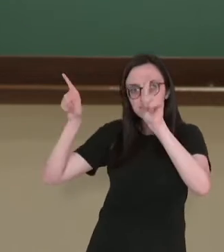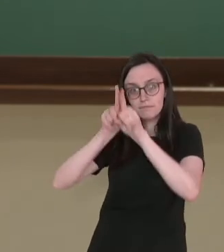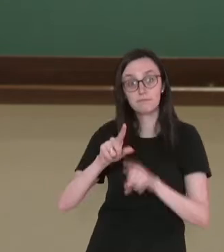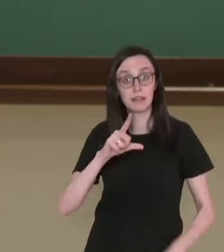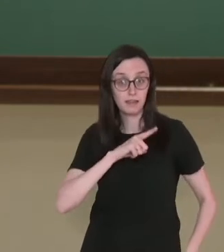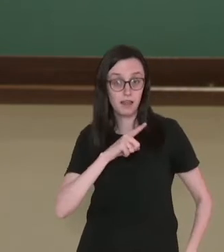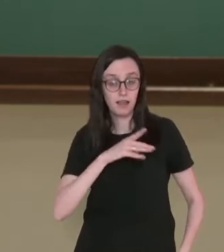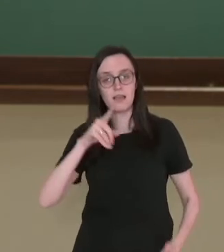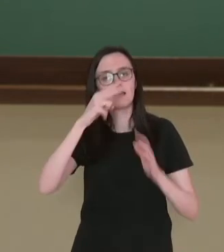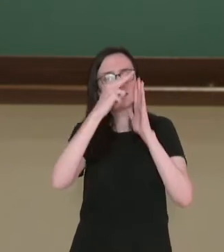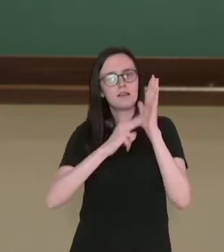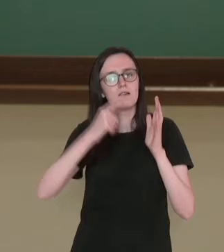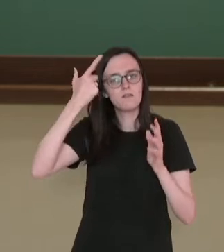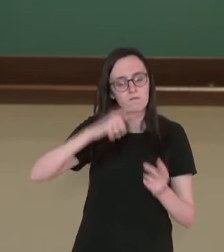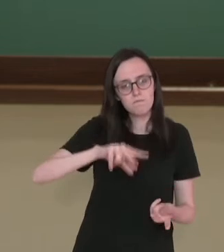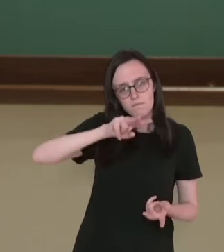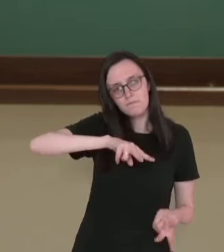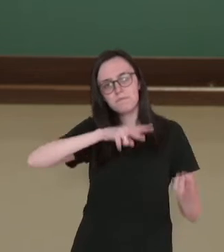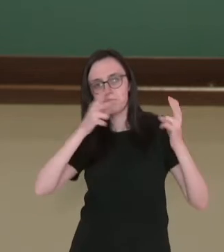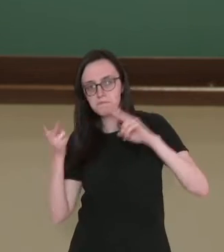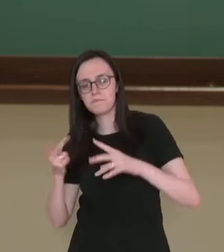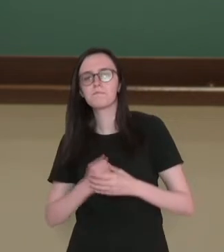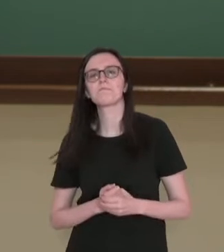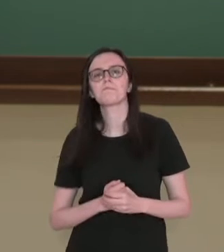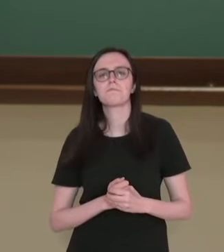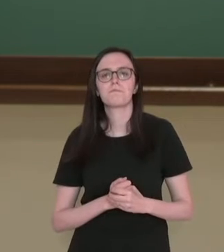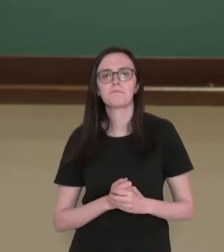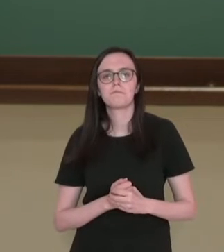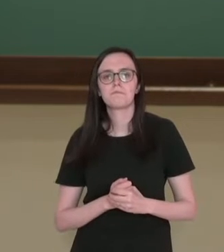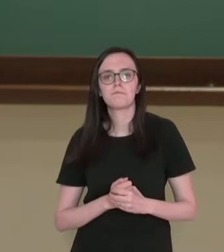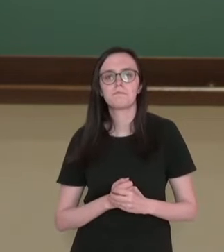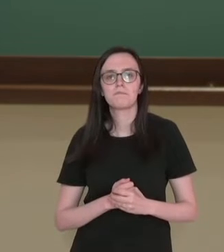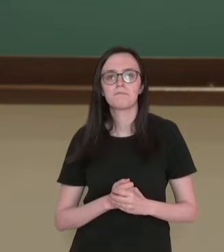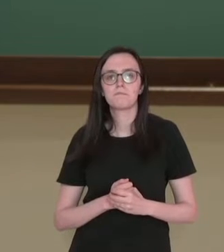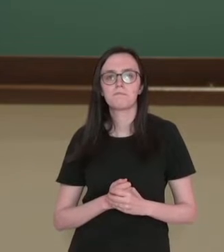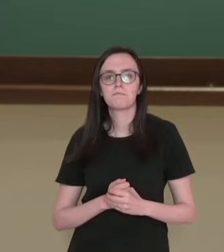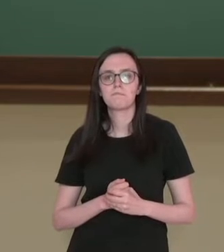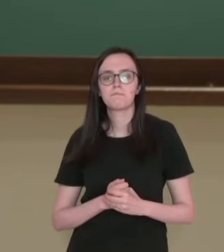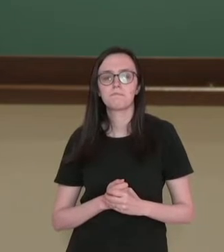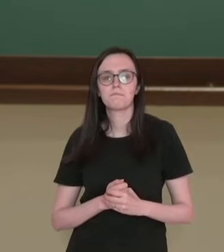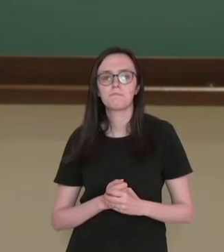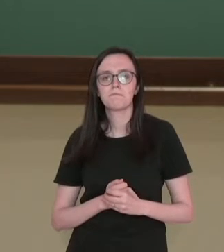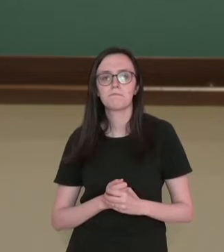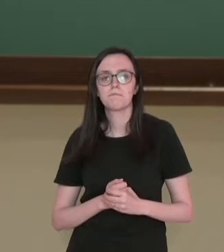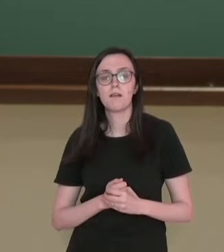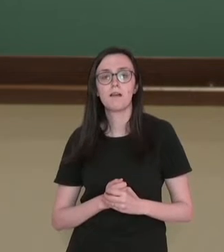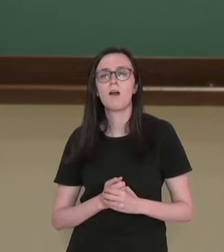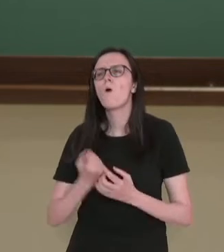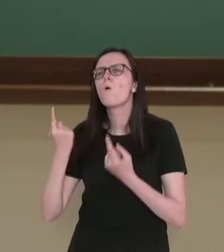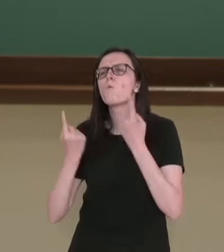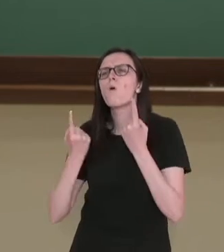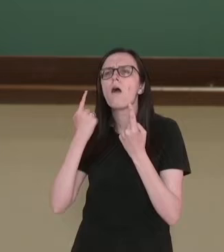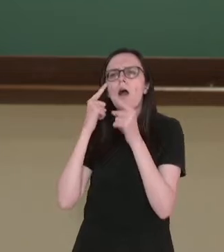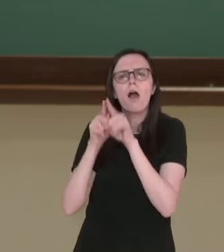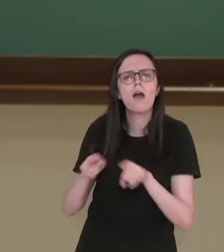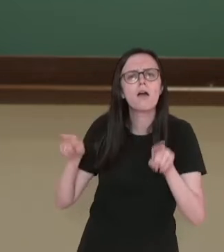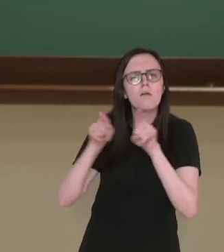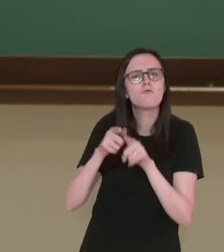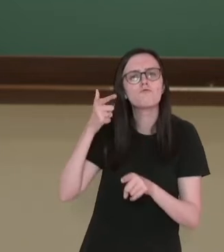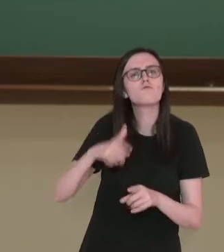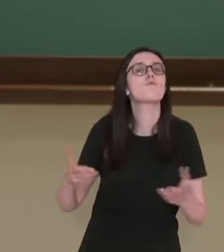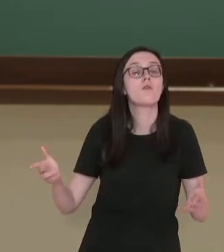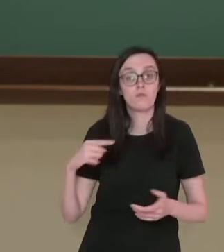primeira estrofe e transcreva as rimas. Então, a primeira estrofe que está, quais são as rimas?